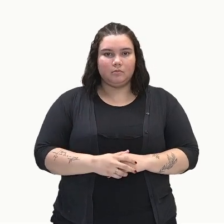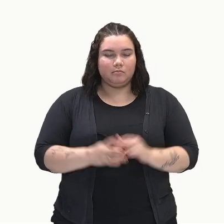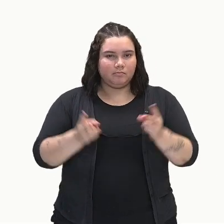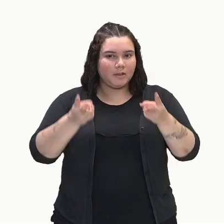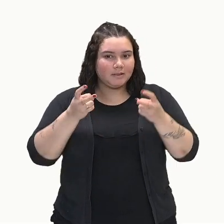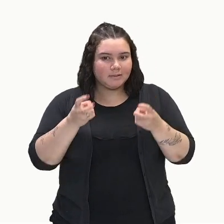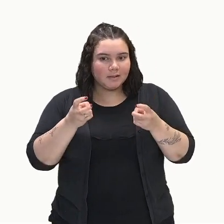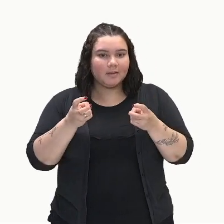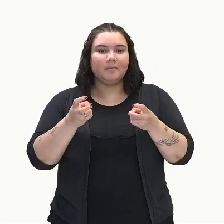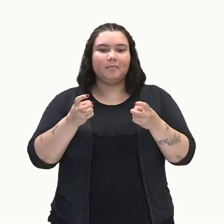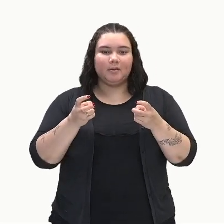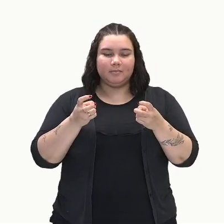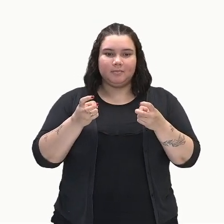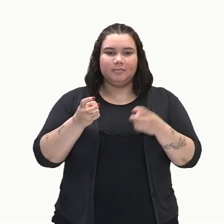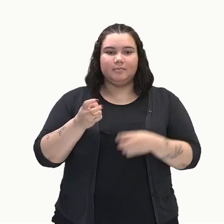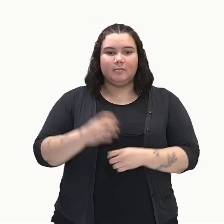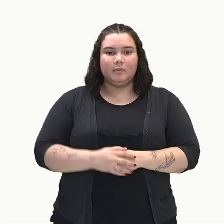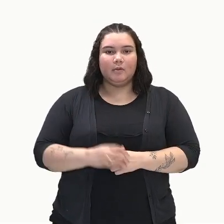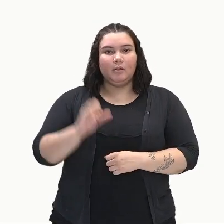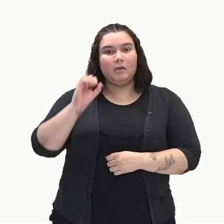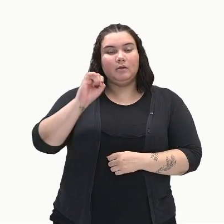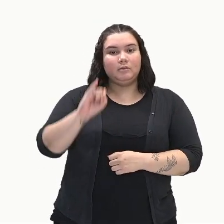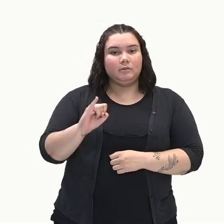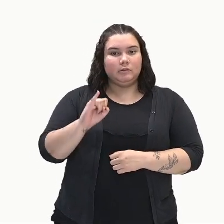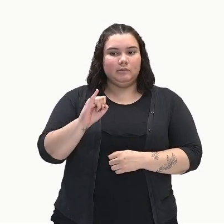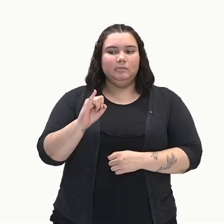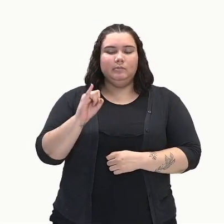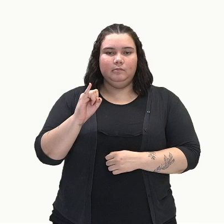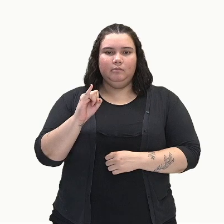Perceberam? Se eu multiplicar